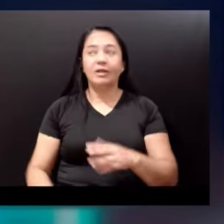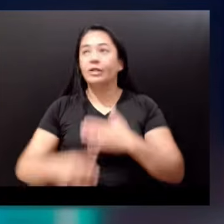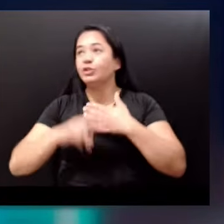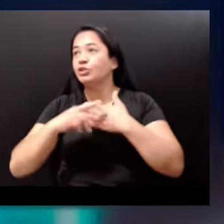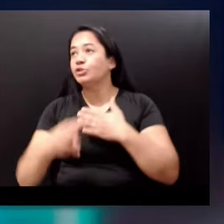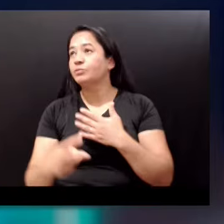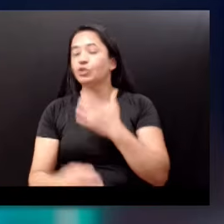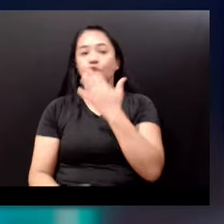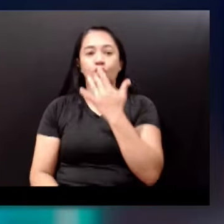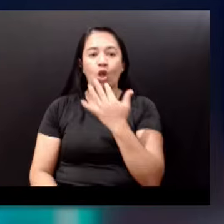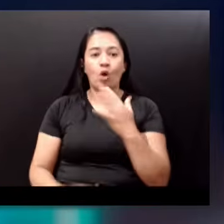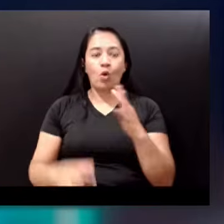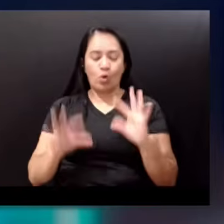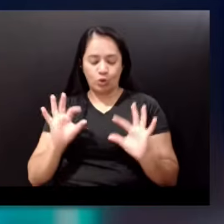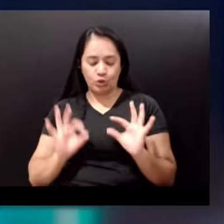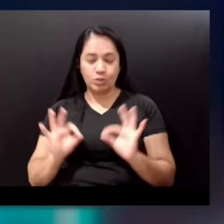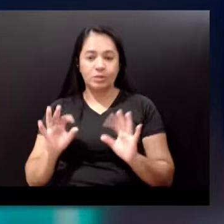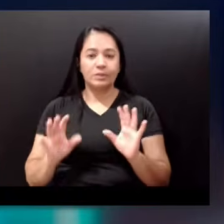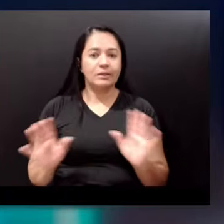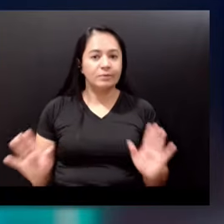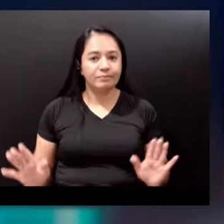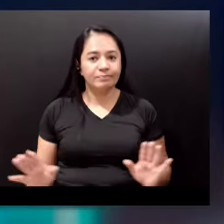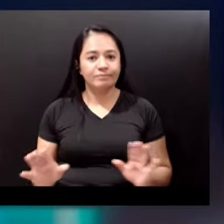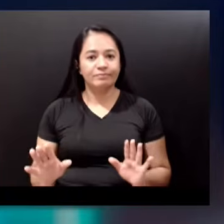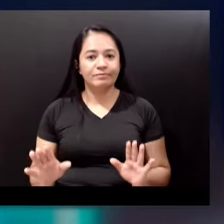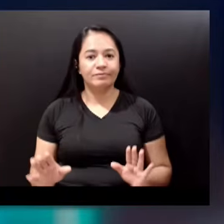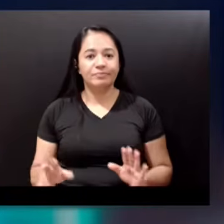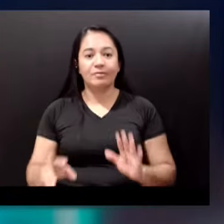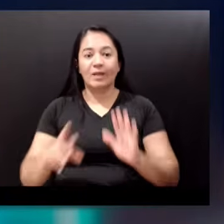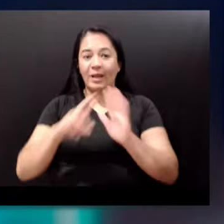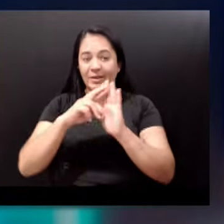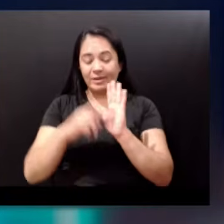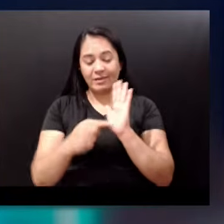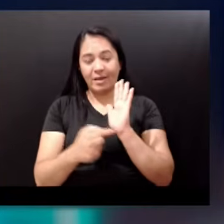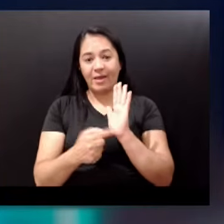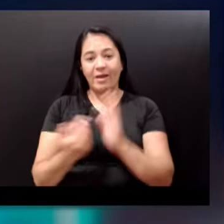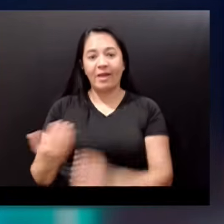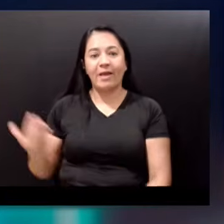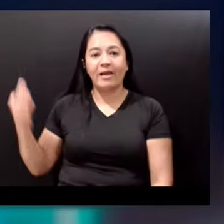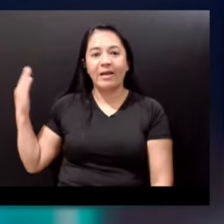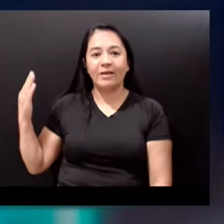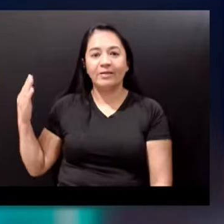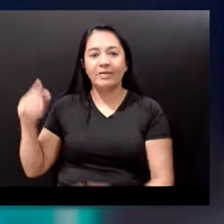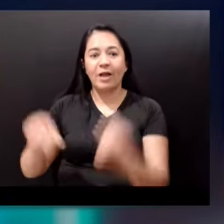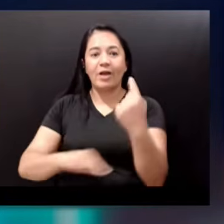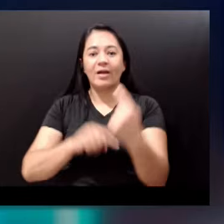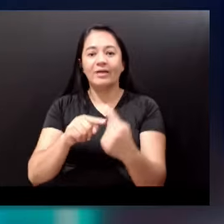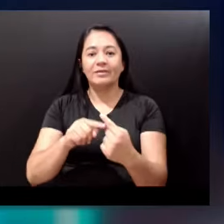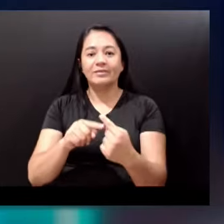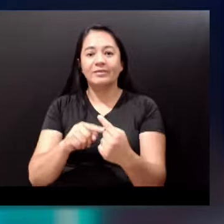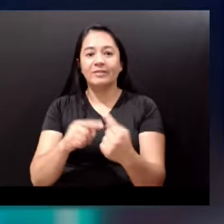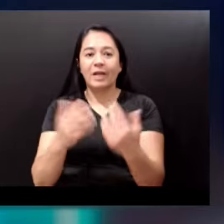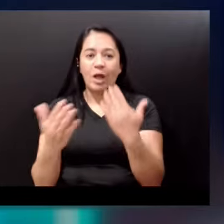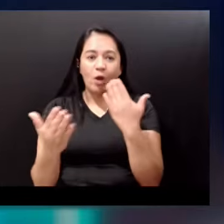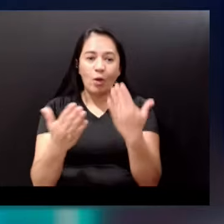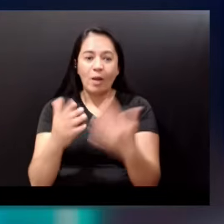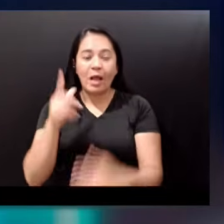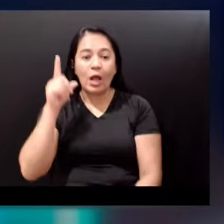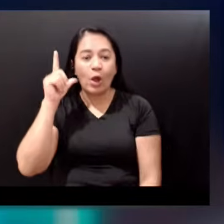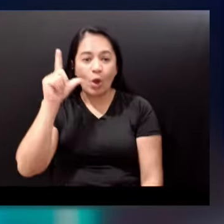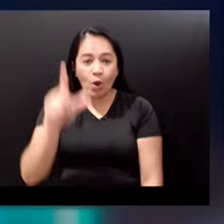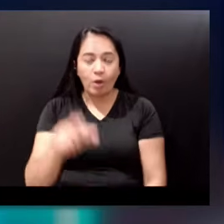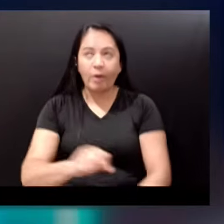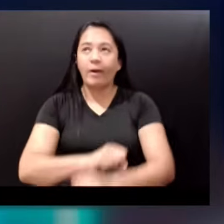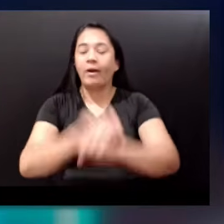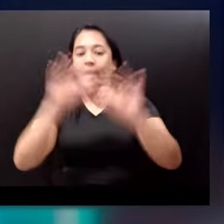decote, etc. A regra 330-300 é uma métrica a ser alcançada. Claro, se vai ter a construção